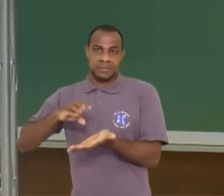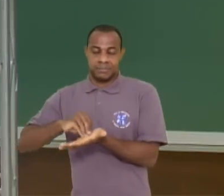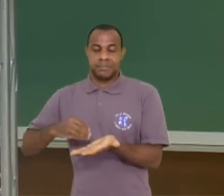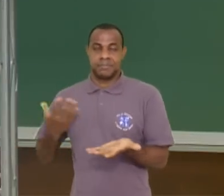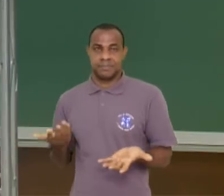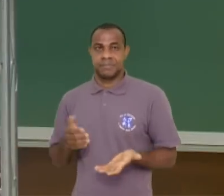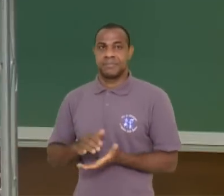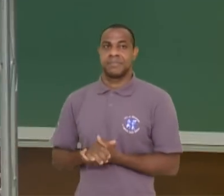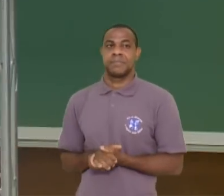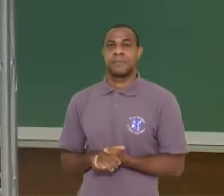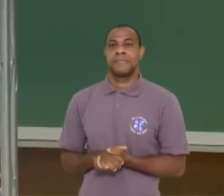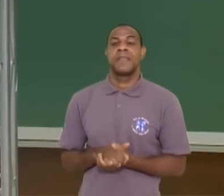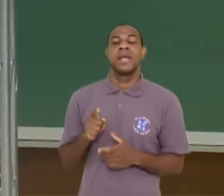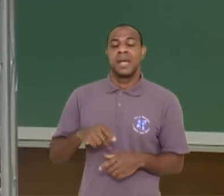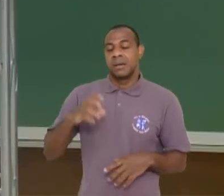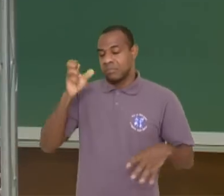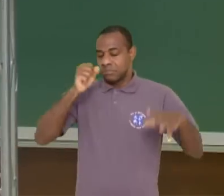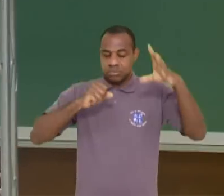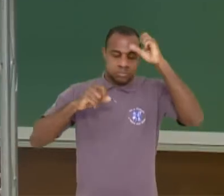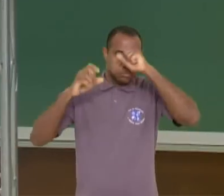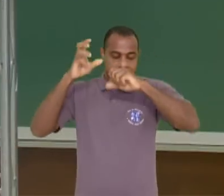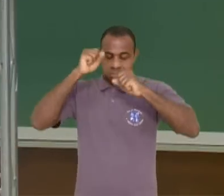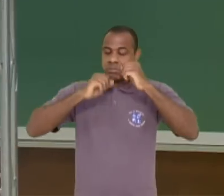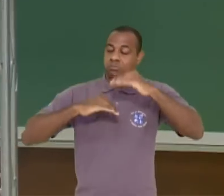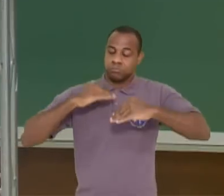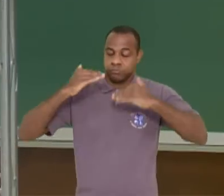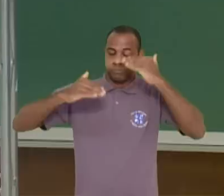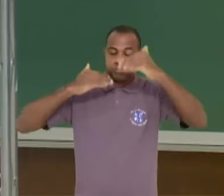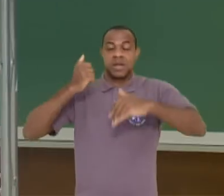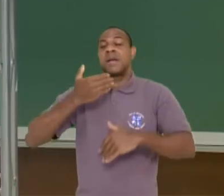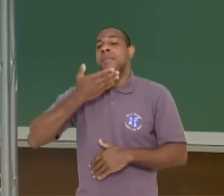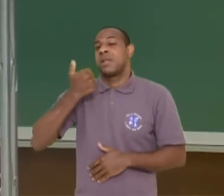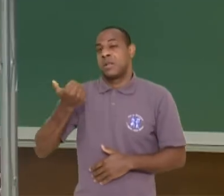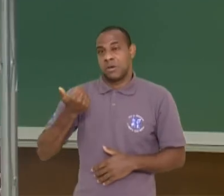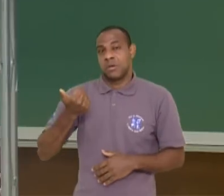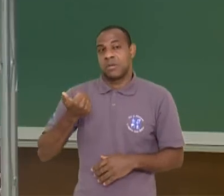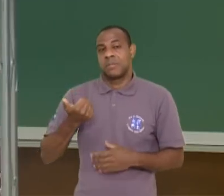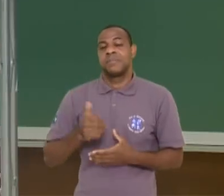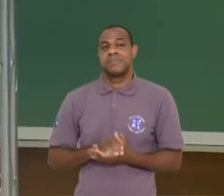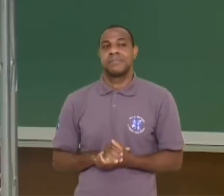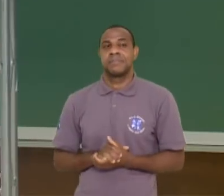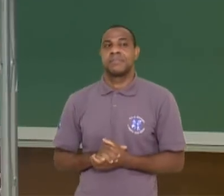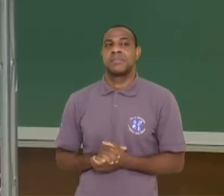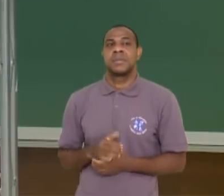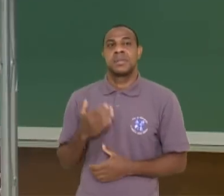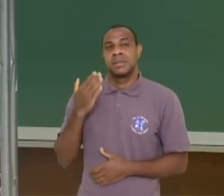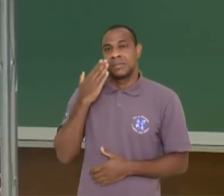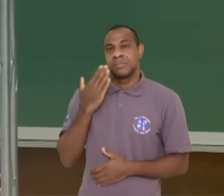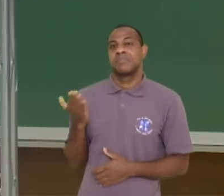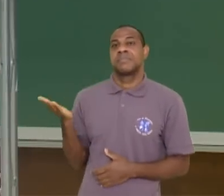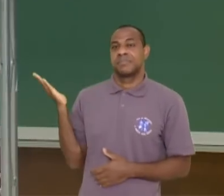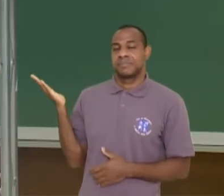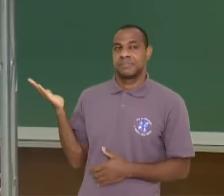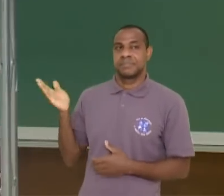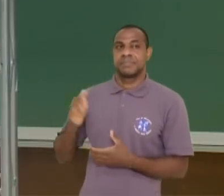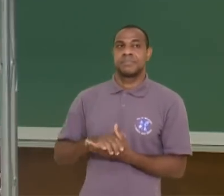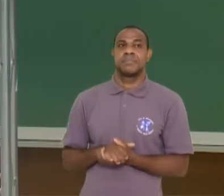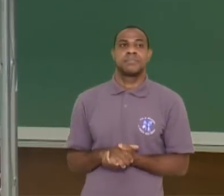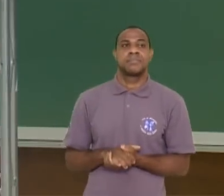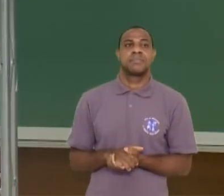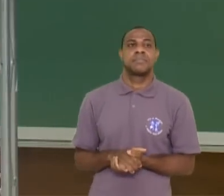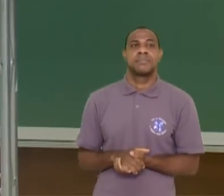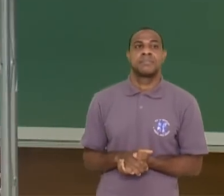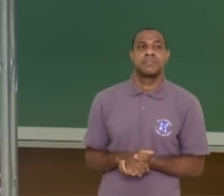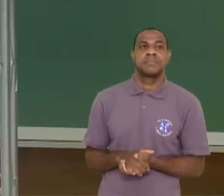com certeza o aprendizado se dá muito melhor quando realizamos a atividade prática, né? Então, fica as dicas aqui dentro do quadro Saiba